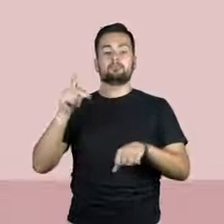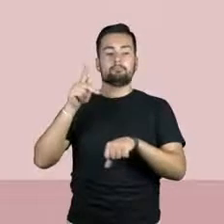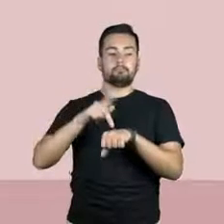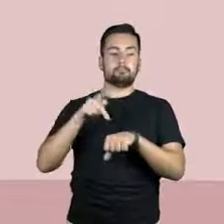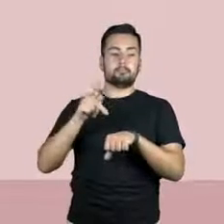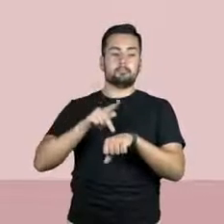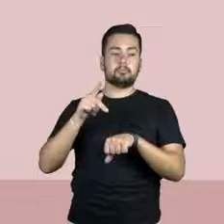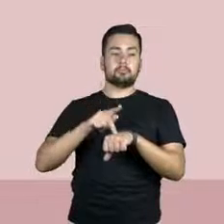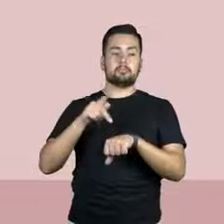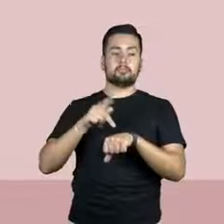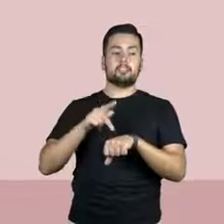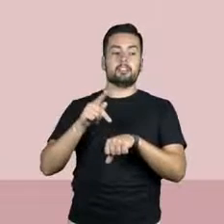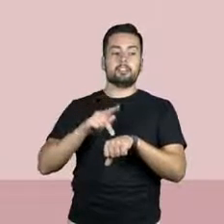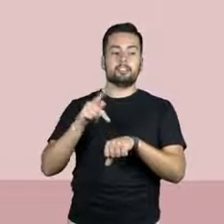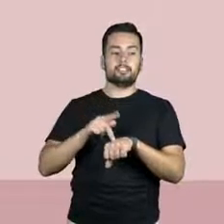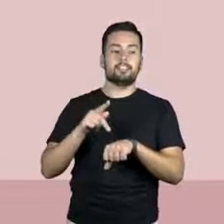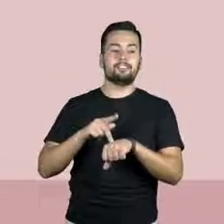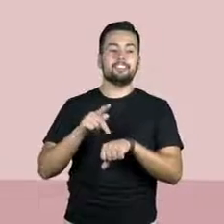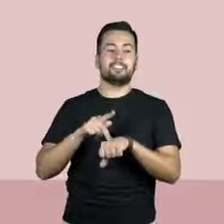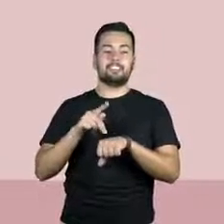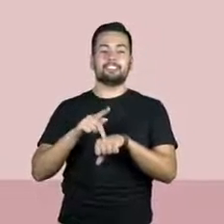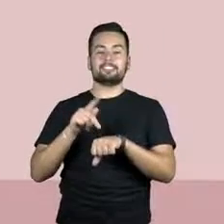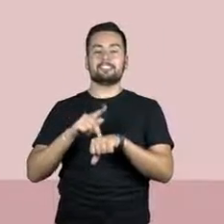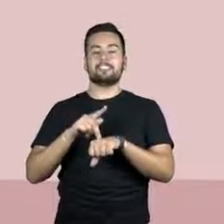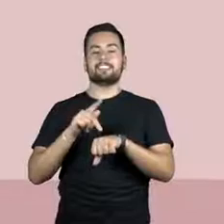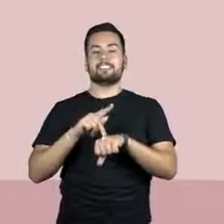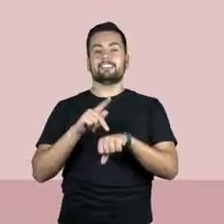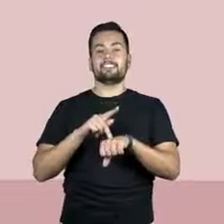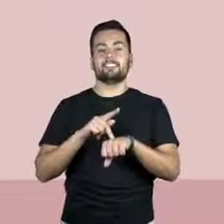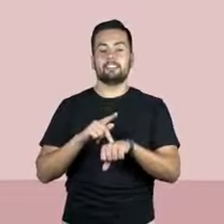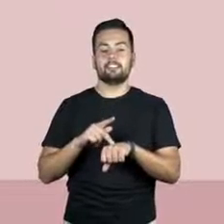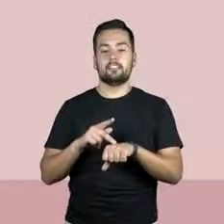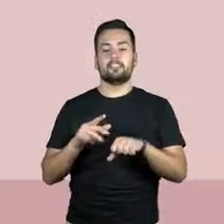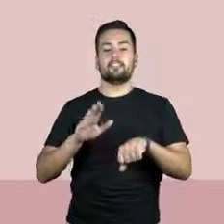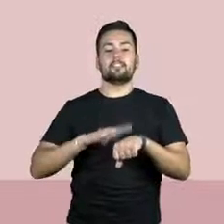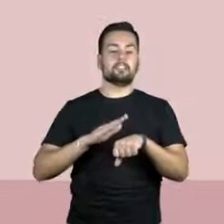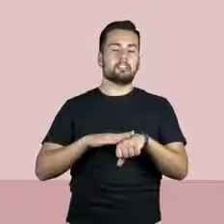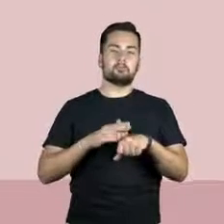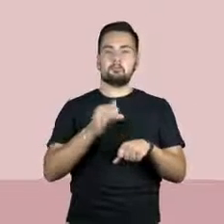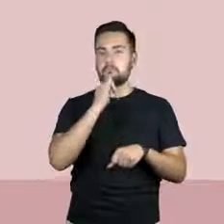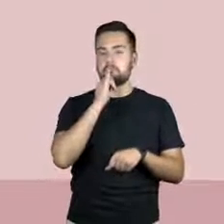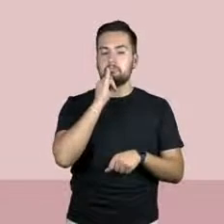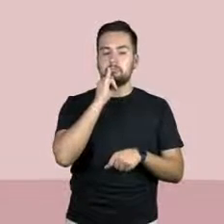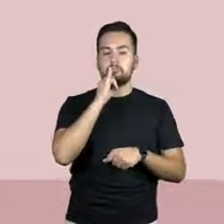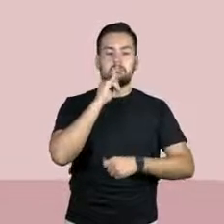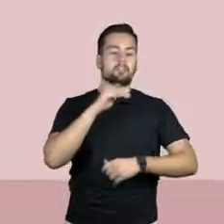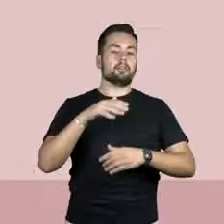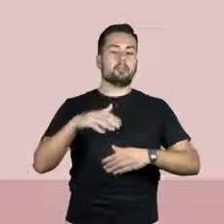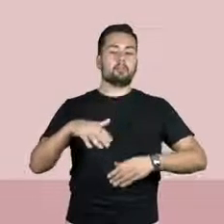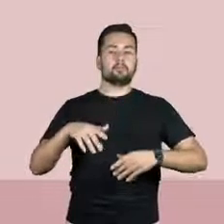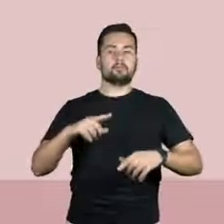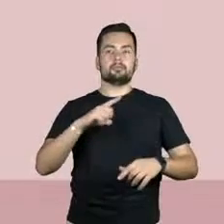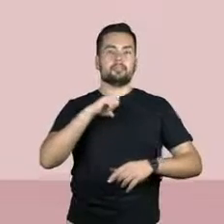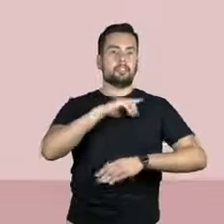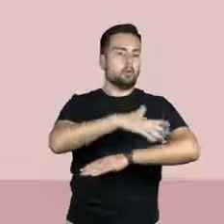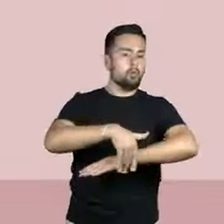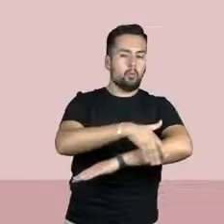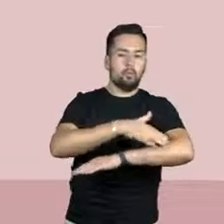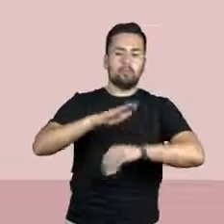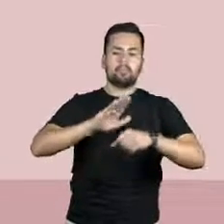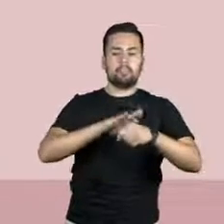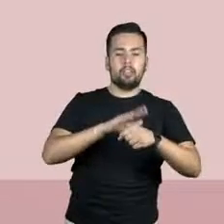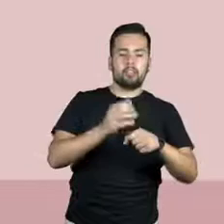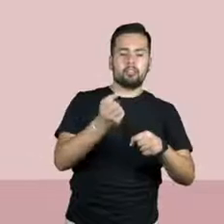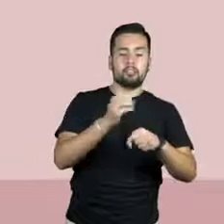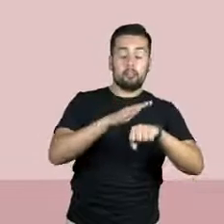intervenções construtivas feitas por alguma razão. Construção de rodovias, construção residencial, né?